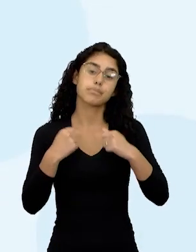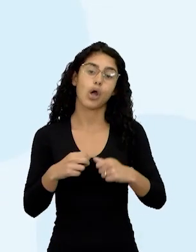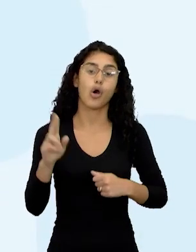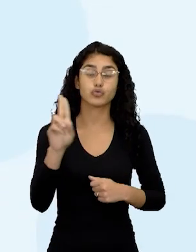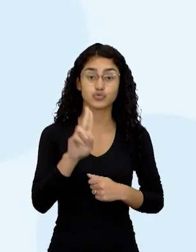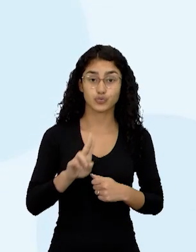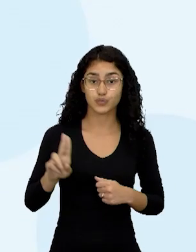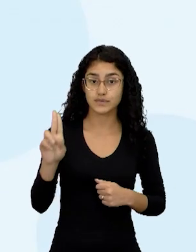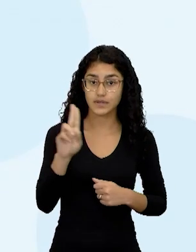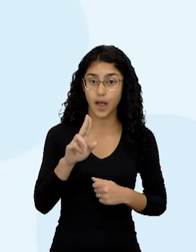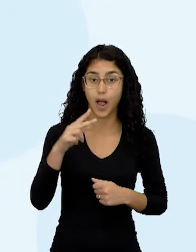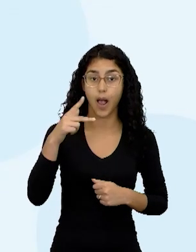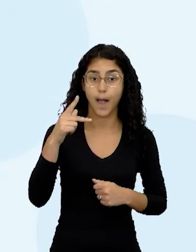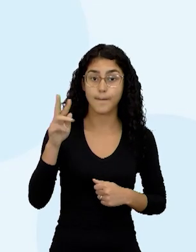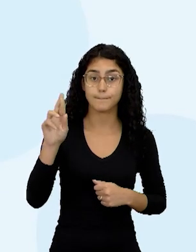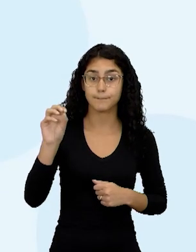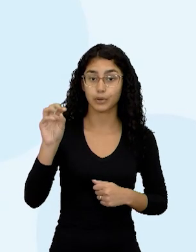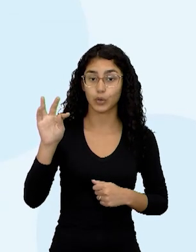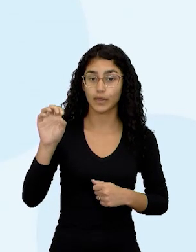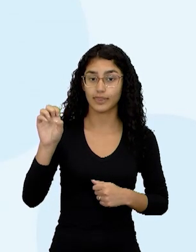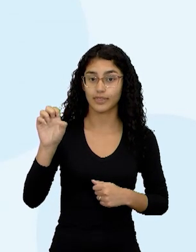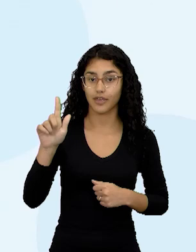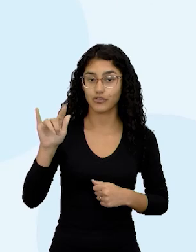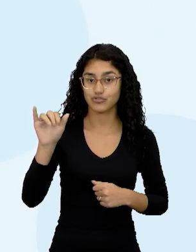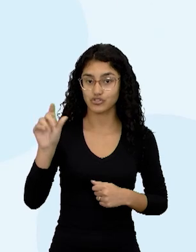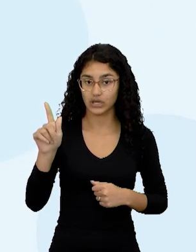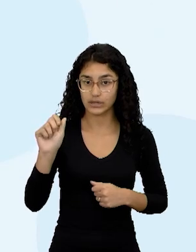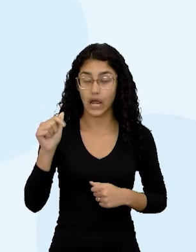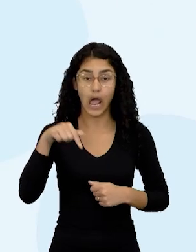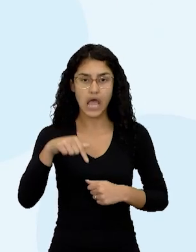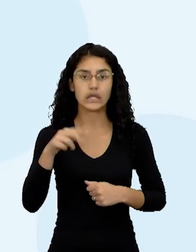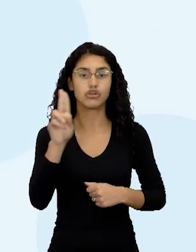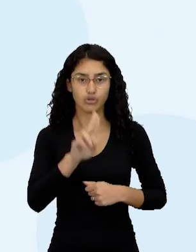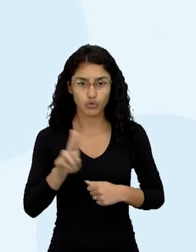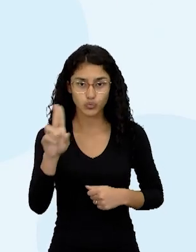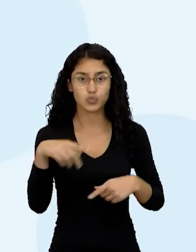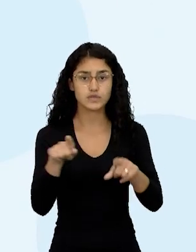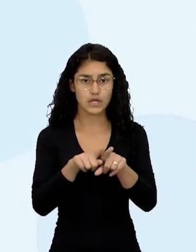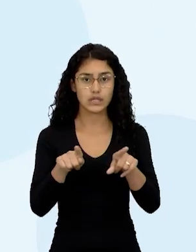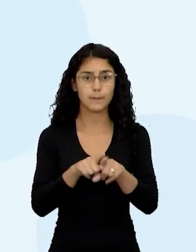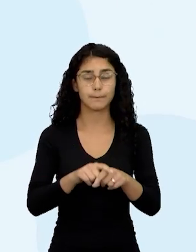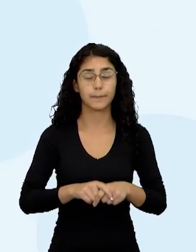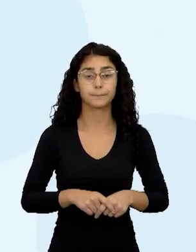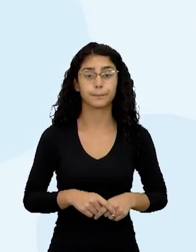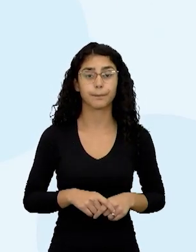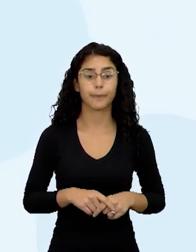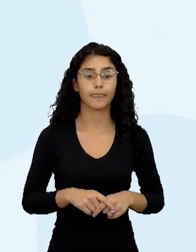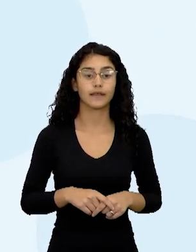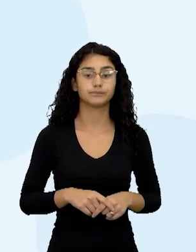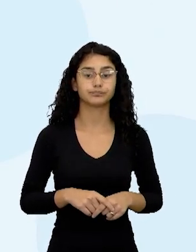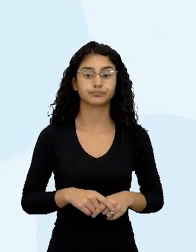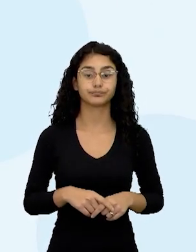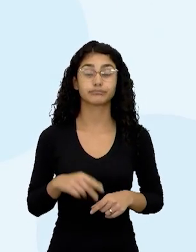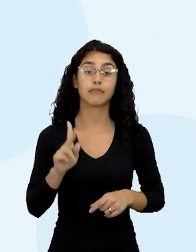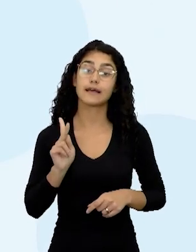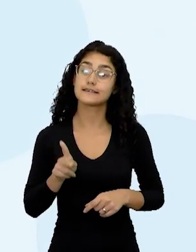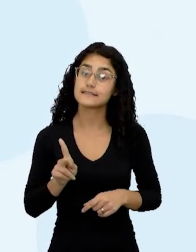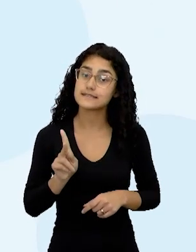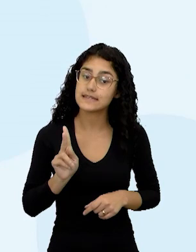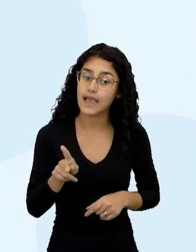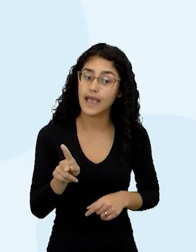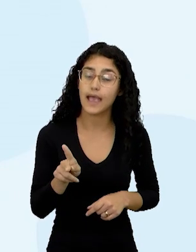usa algumas obras protegidas, né? Então, você pode utilizar, tá? Sem violar os